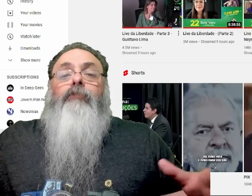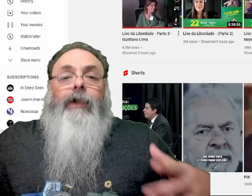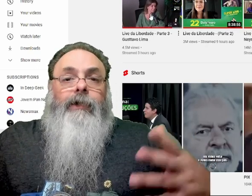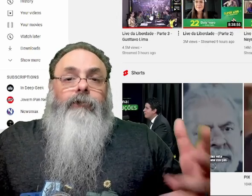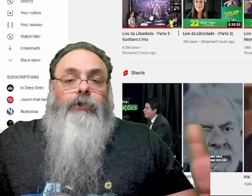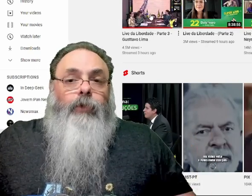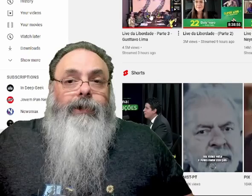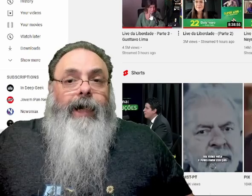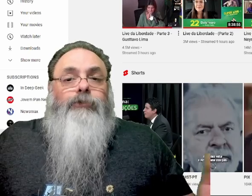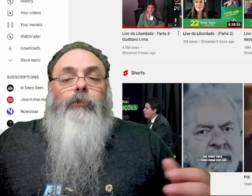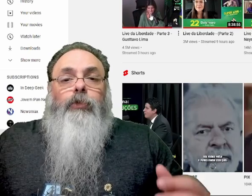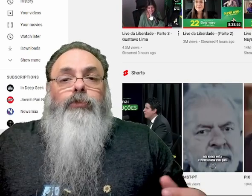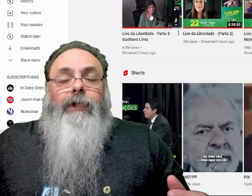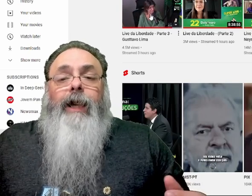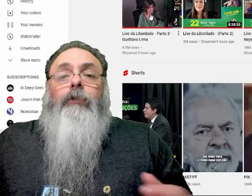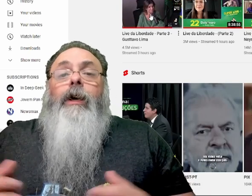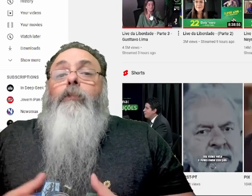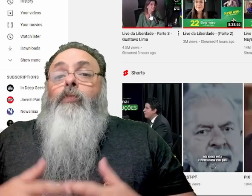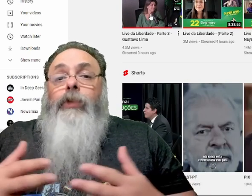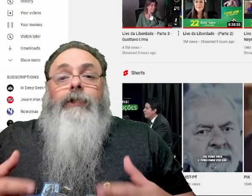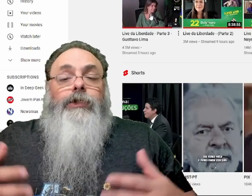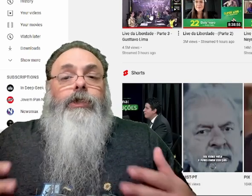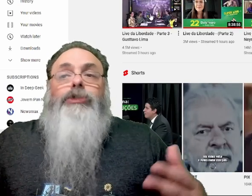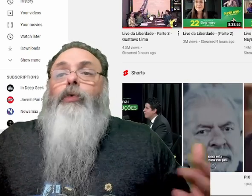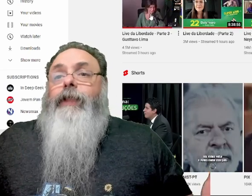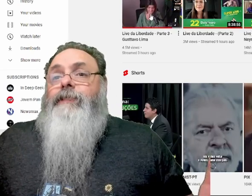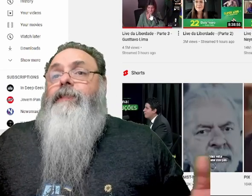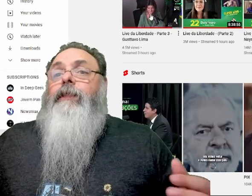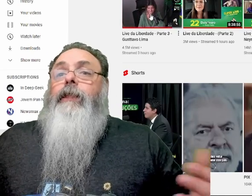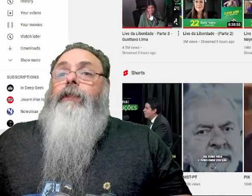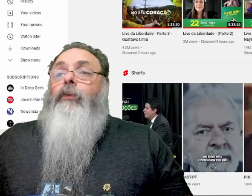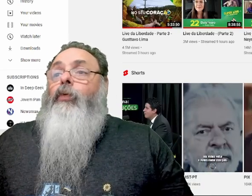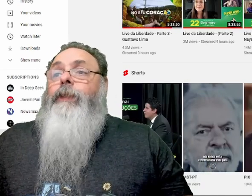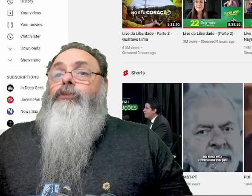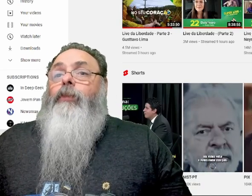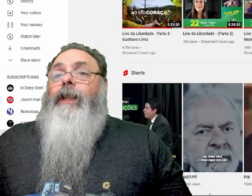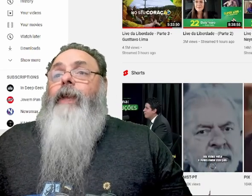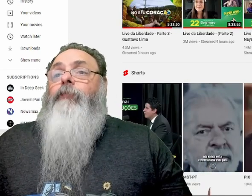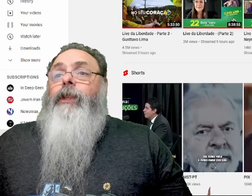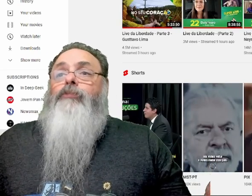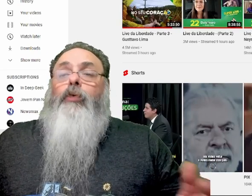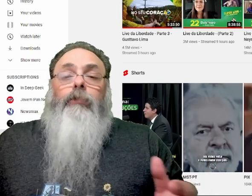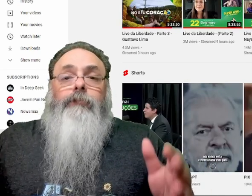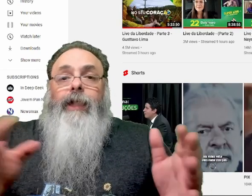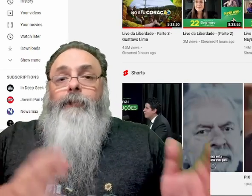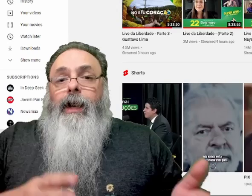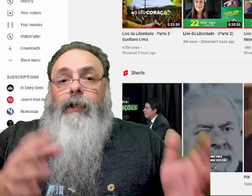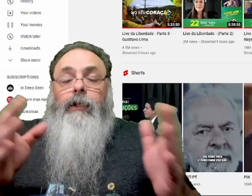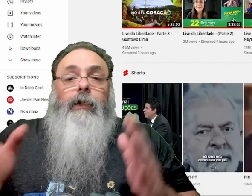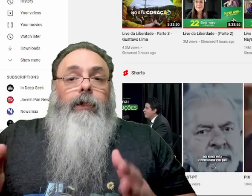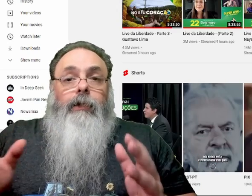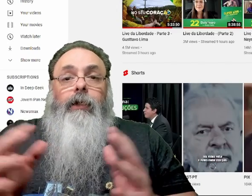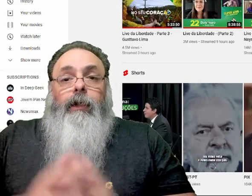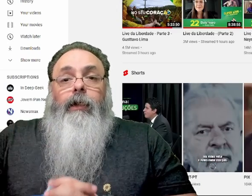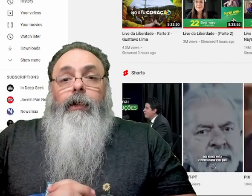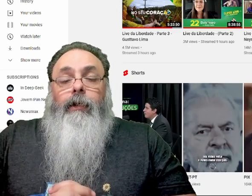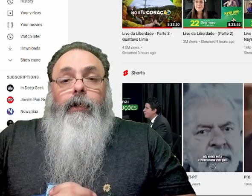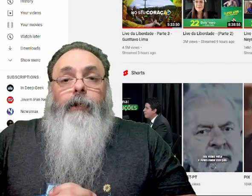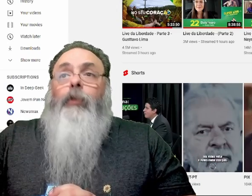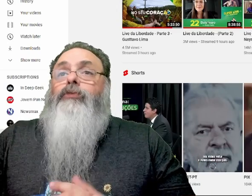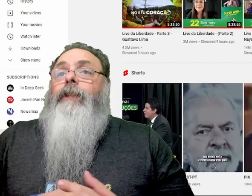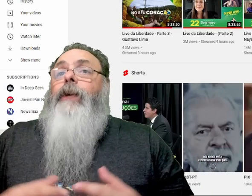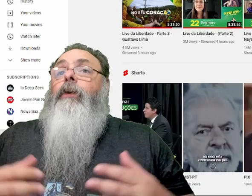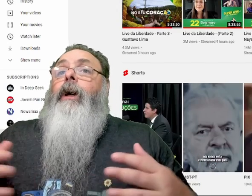falando das qualidades do bolsonaro muita gente conhecida então começou a Live mesmo com Neymar e